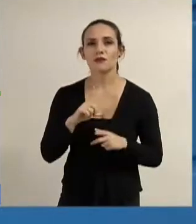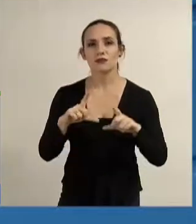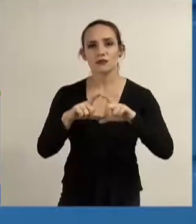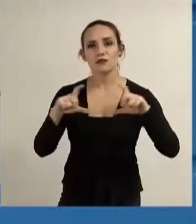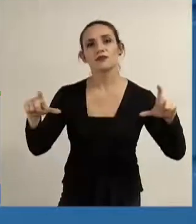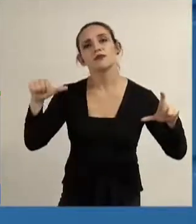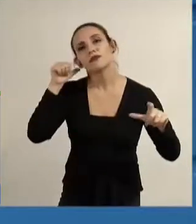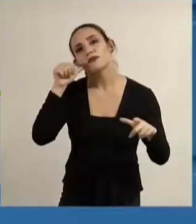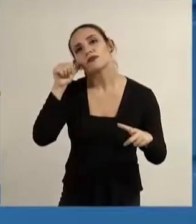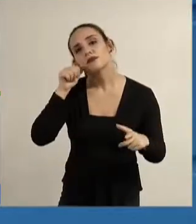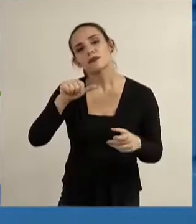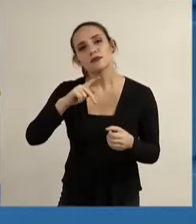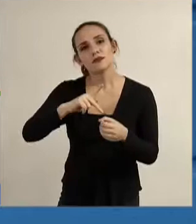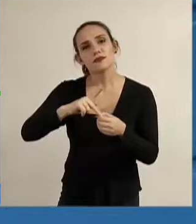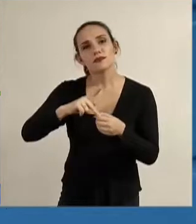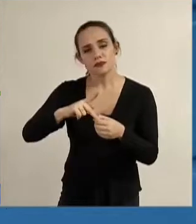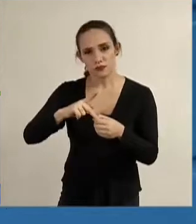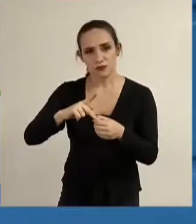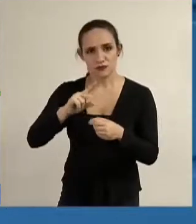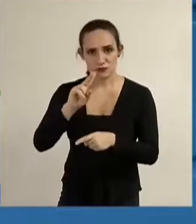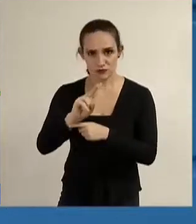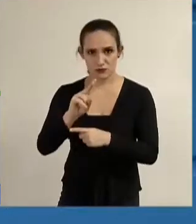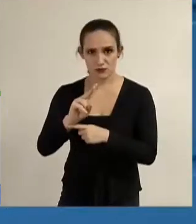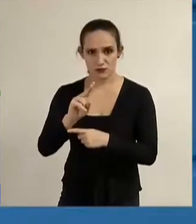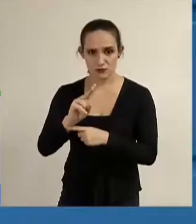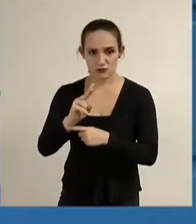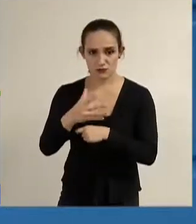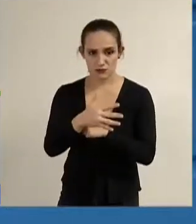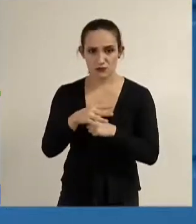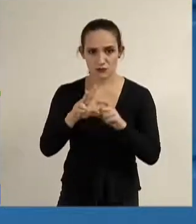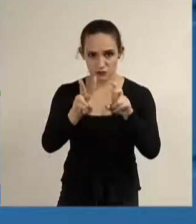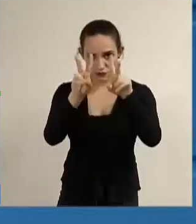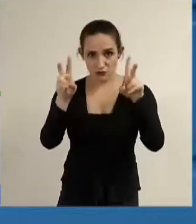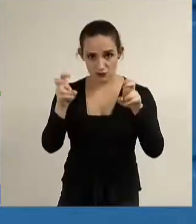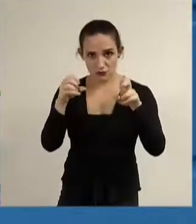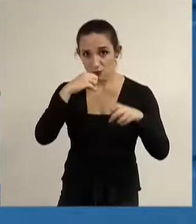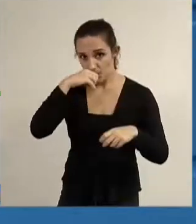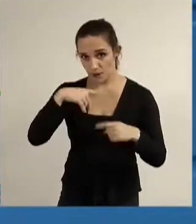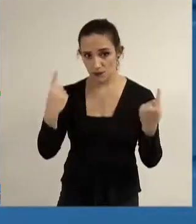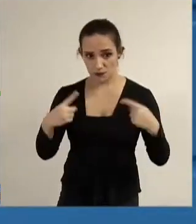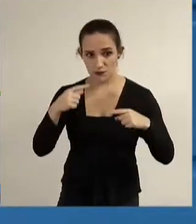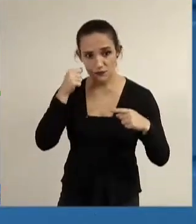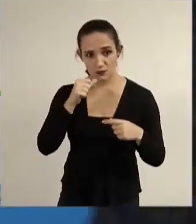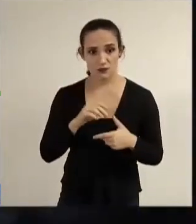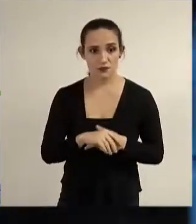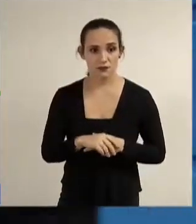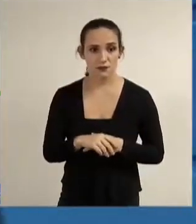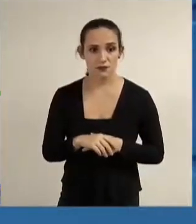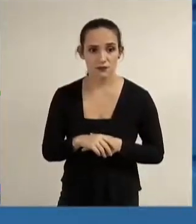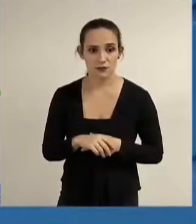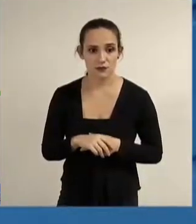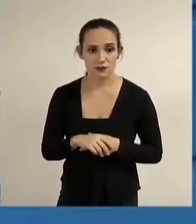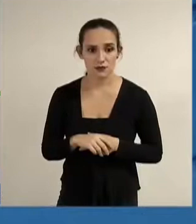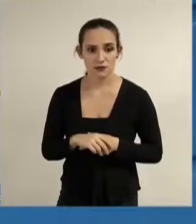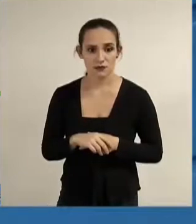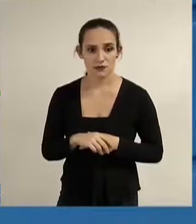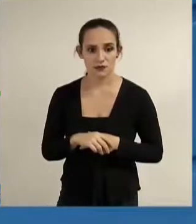uma promotora que cuida dessa questão da violência contra a mulher,